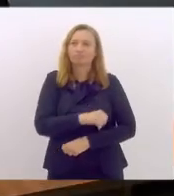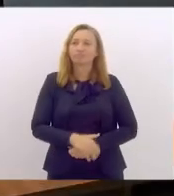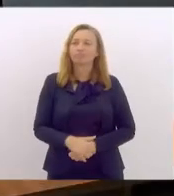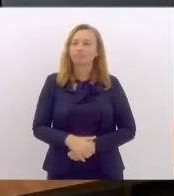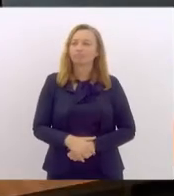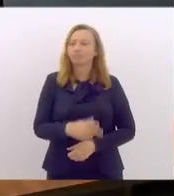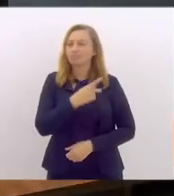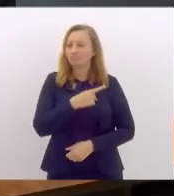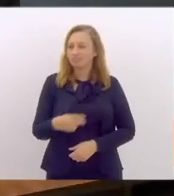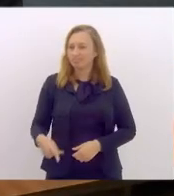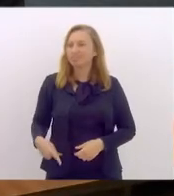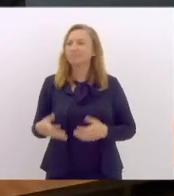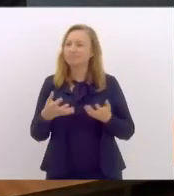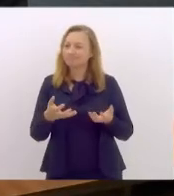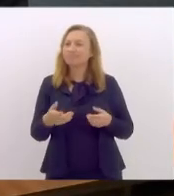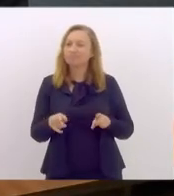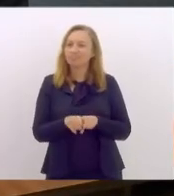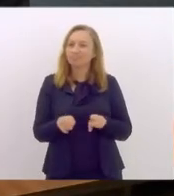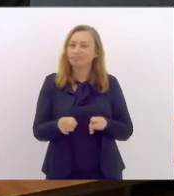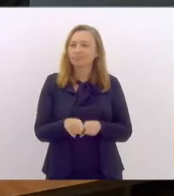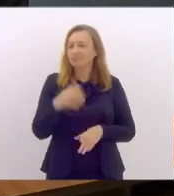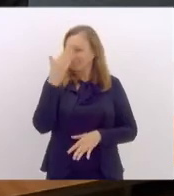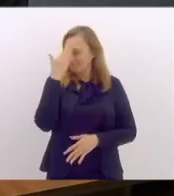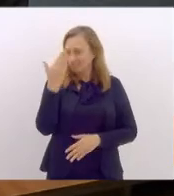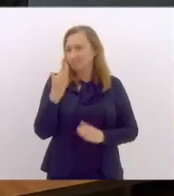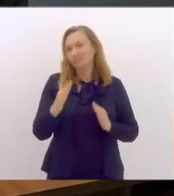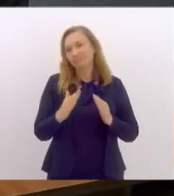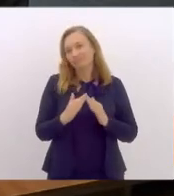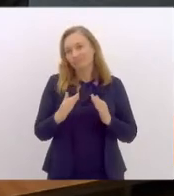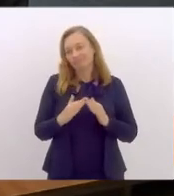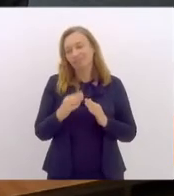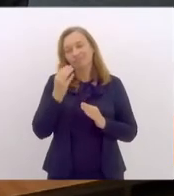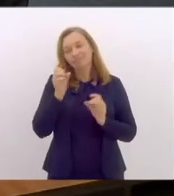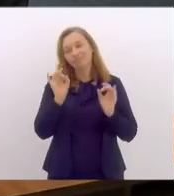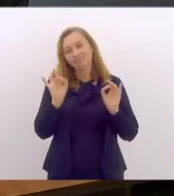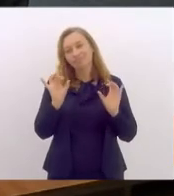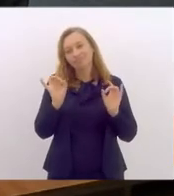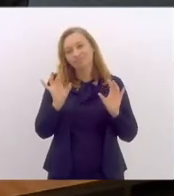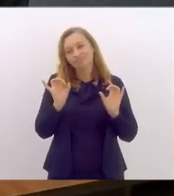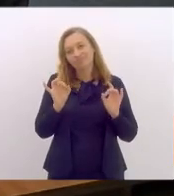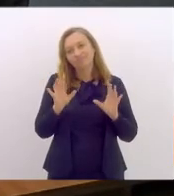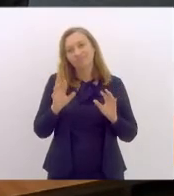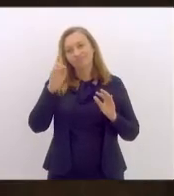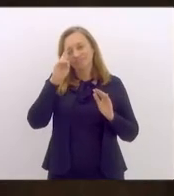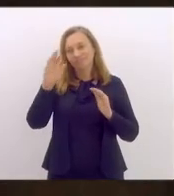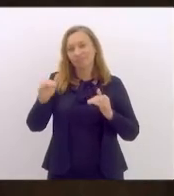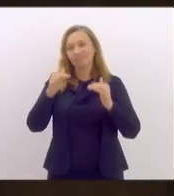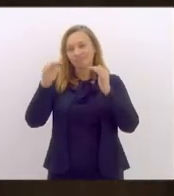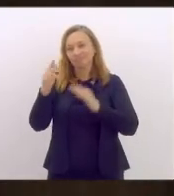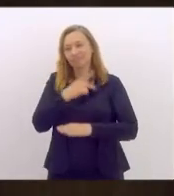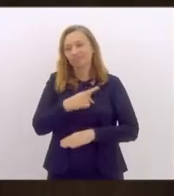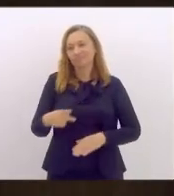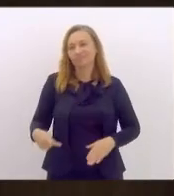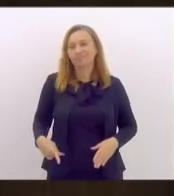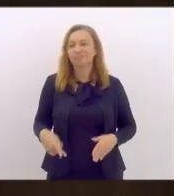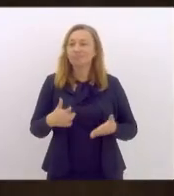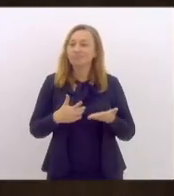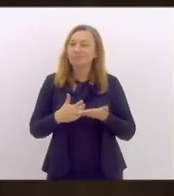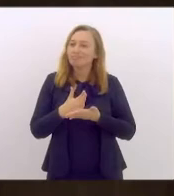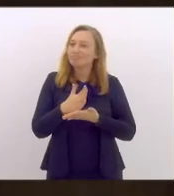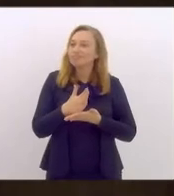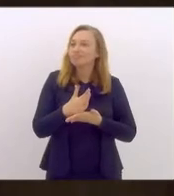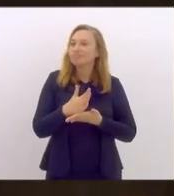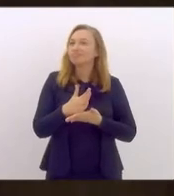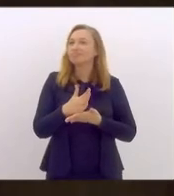Presidente eu queria também agradecer essa casa em especial vossa excelência pela aprovação